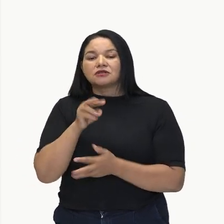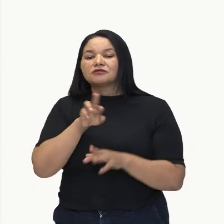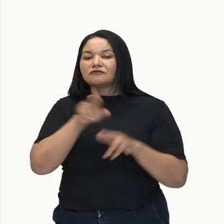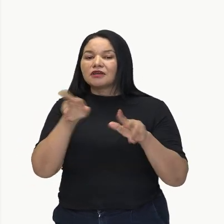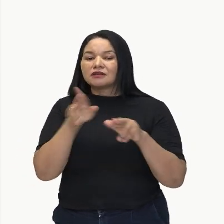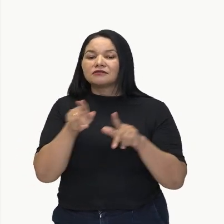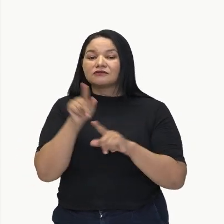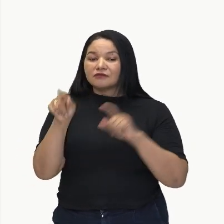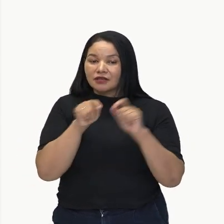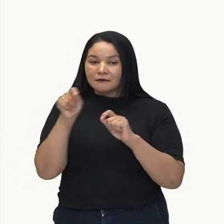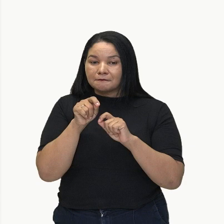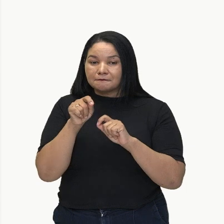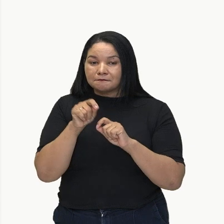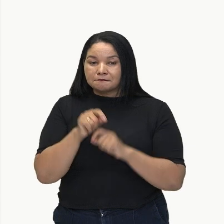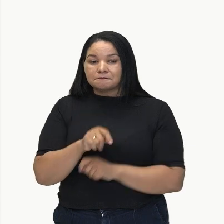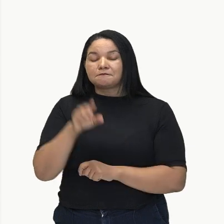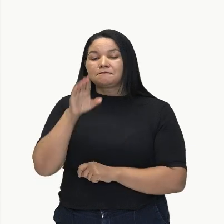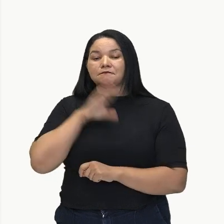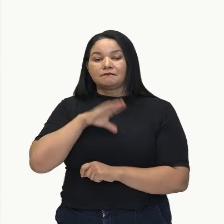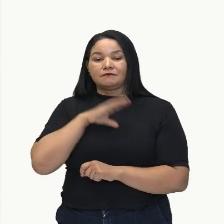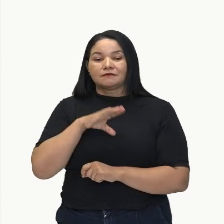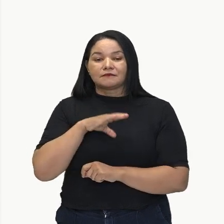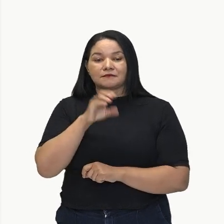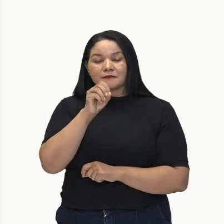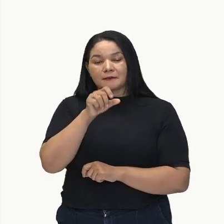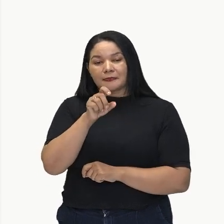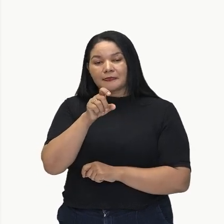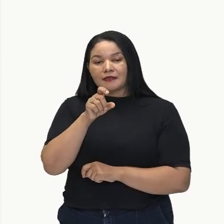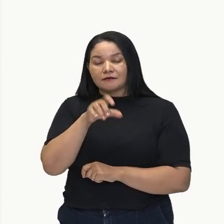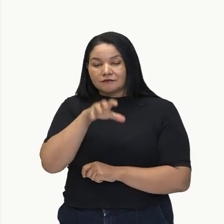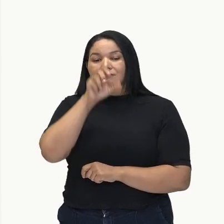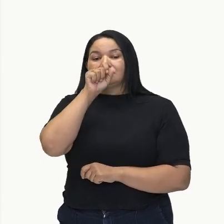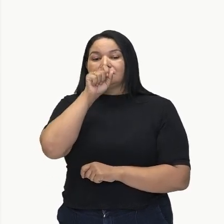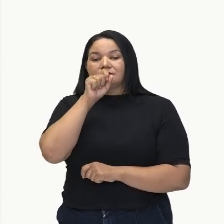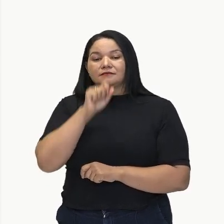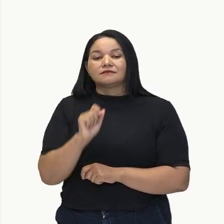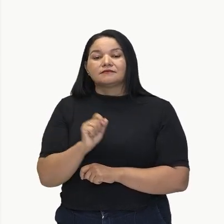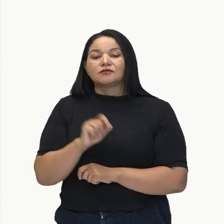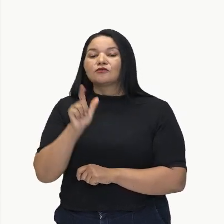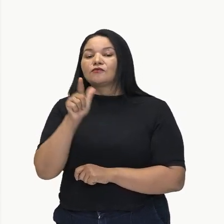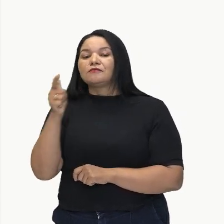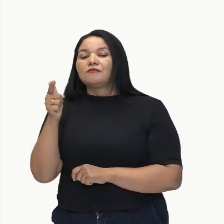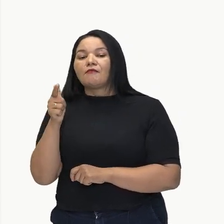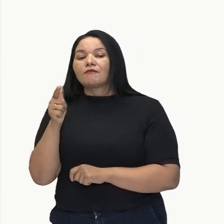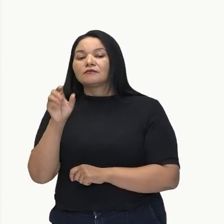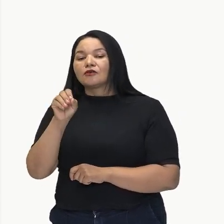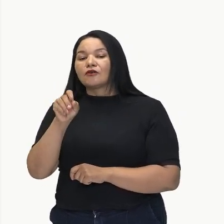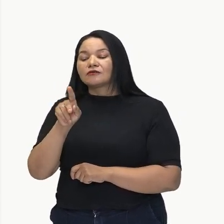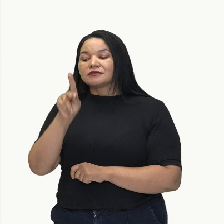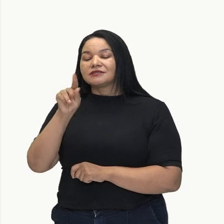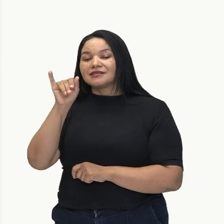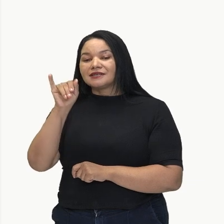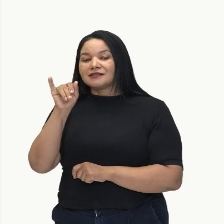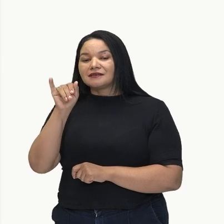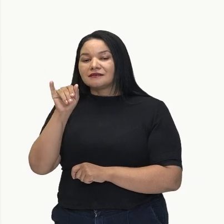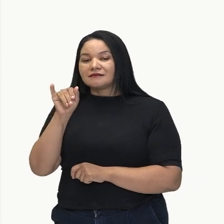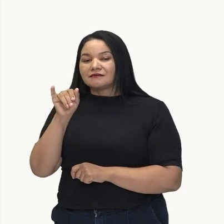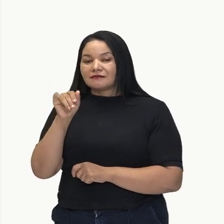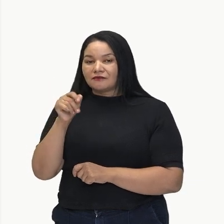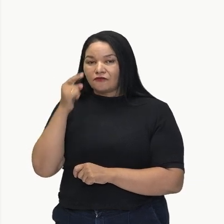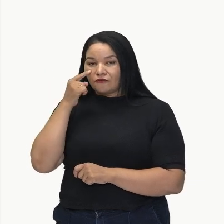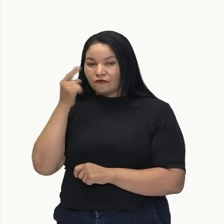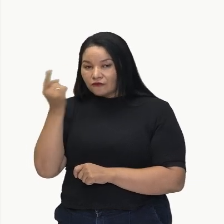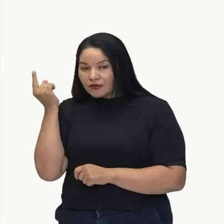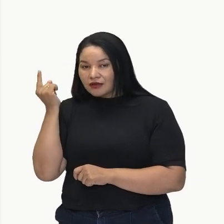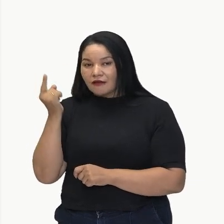No português eu tenho oxigênio. No espanhol eu vou ter oxígeno, tá bom? Eu vou ter